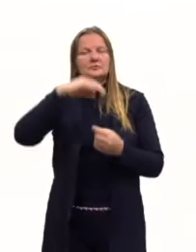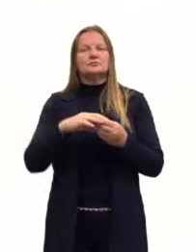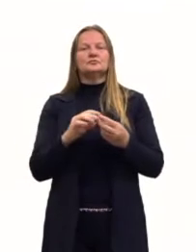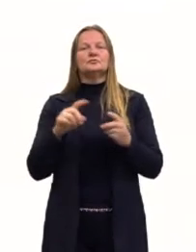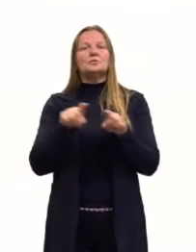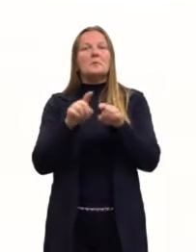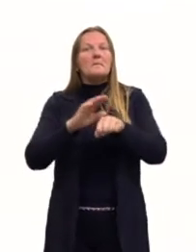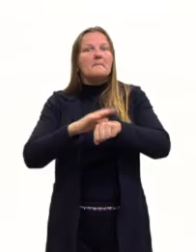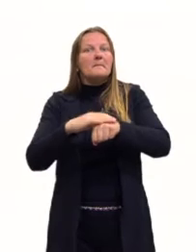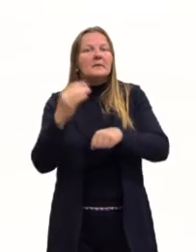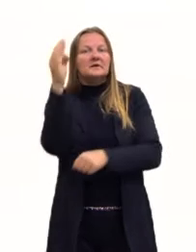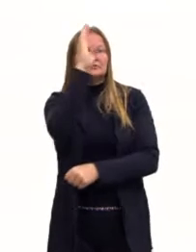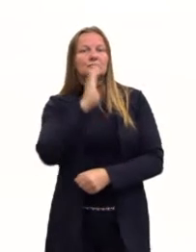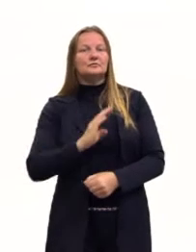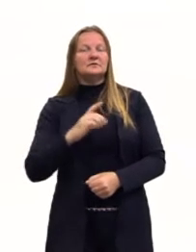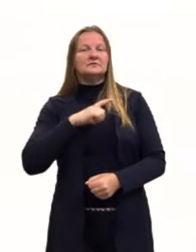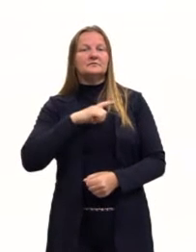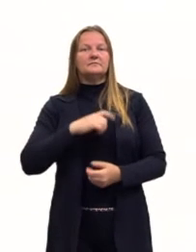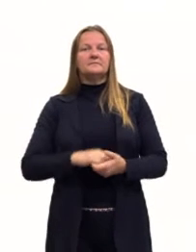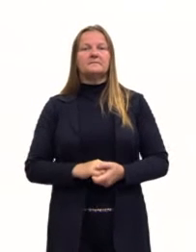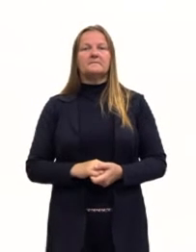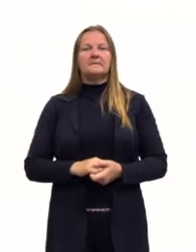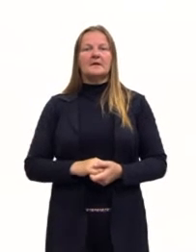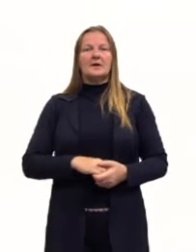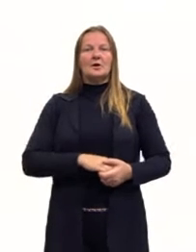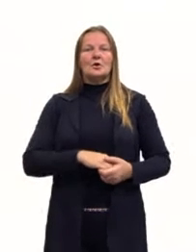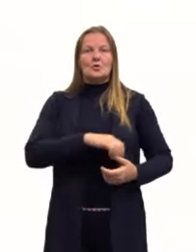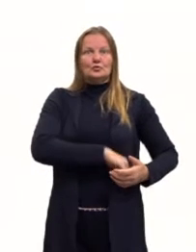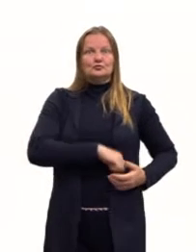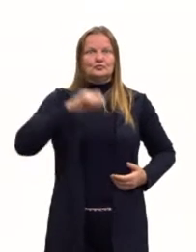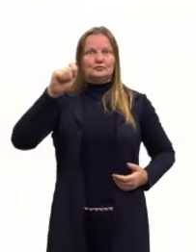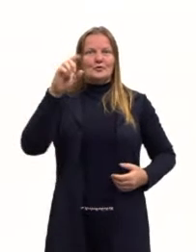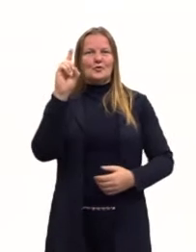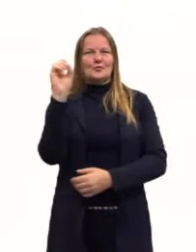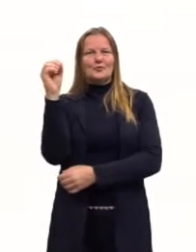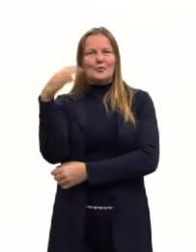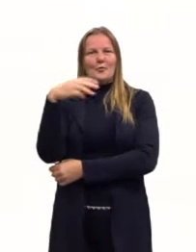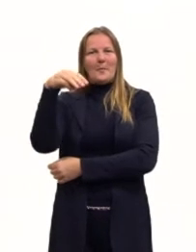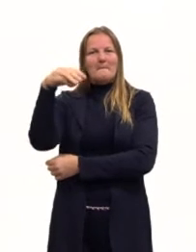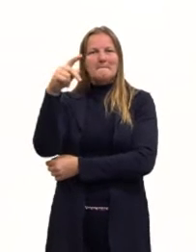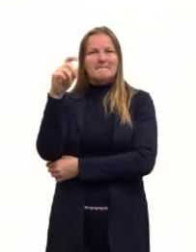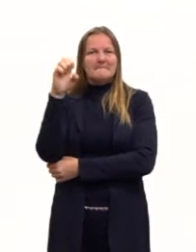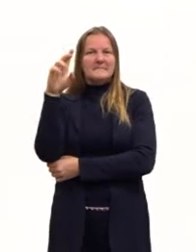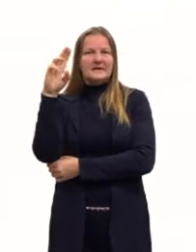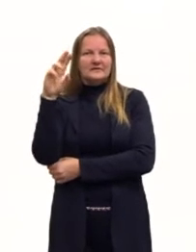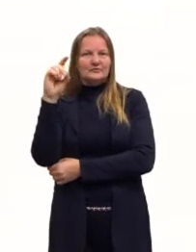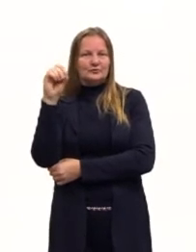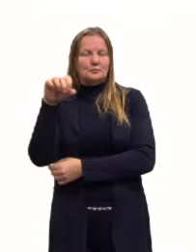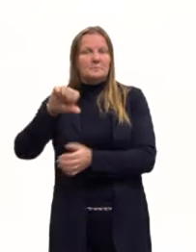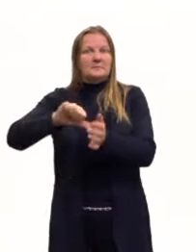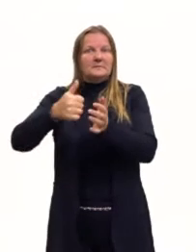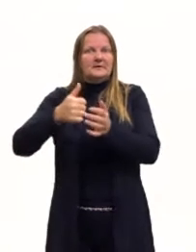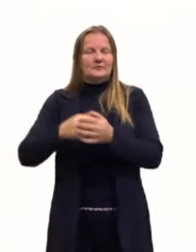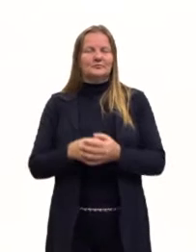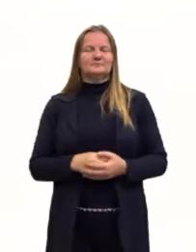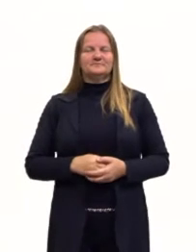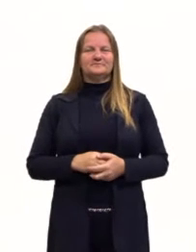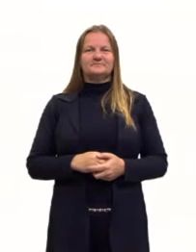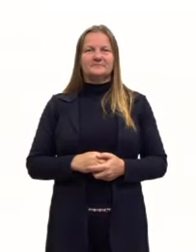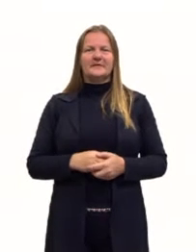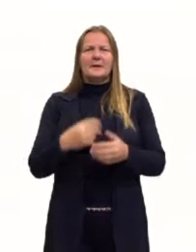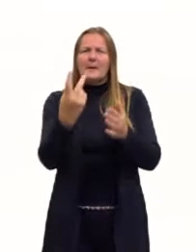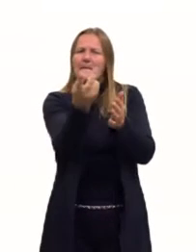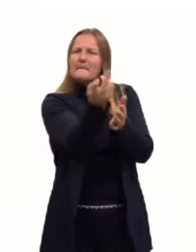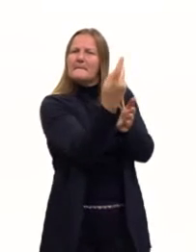eles e principalmente no Brasil nós temos Dom Pedro primeiro né como sendo o grande Libertador aí entrando também na homenagem Tragam